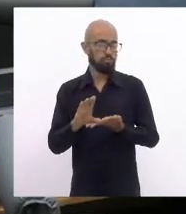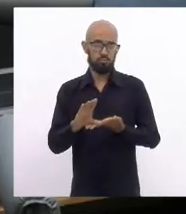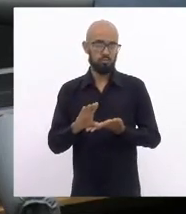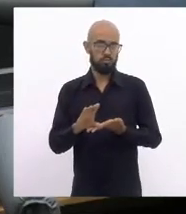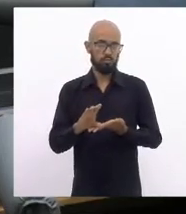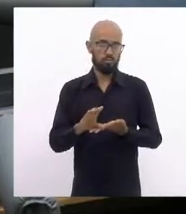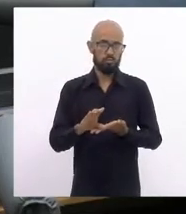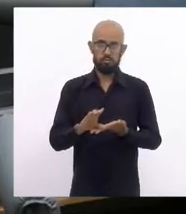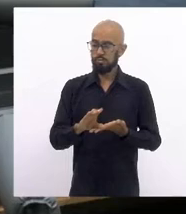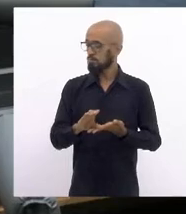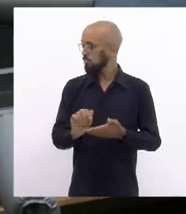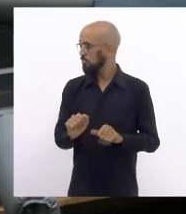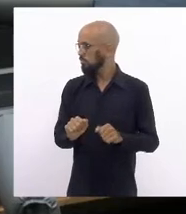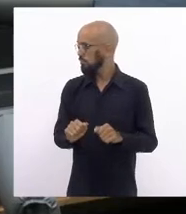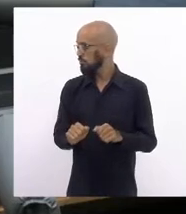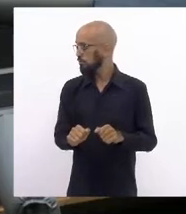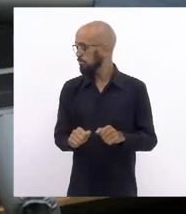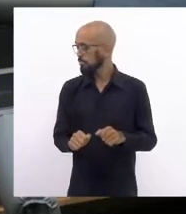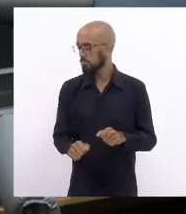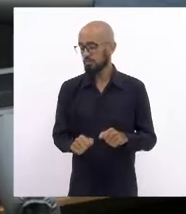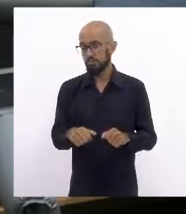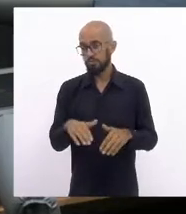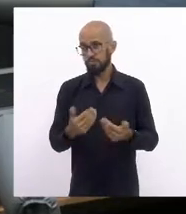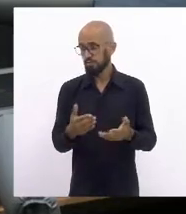definitivamente não há. Então, a CCJ tem que ter muita